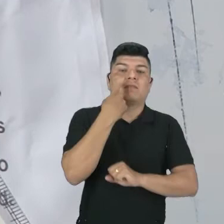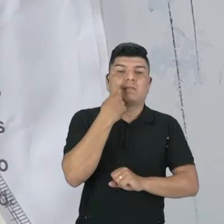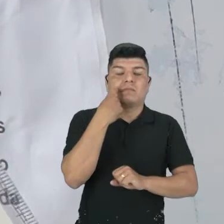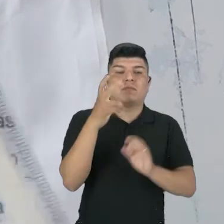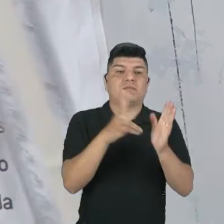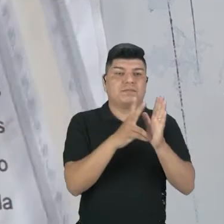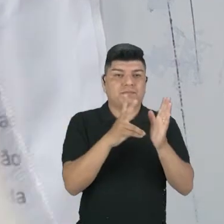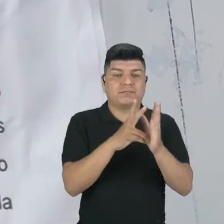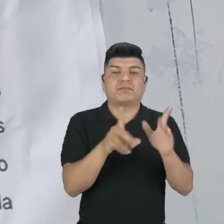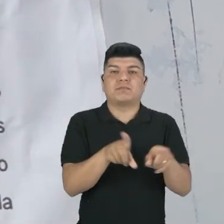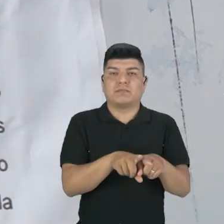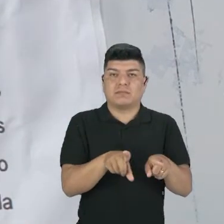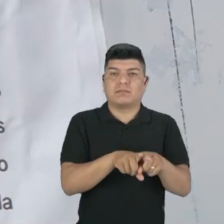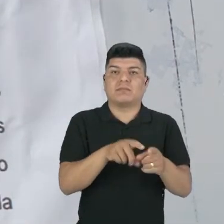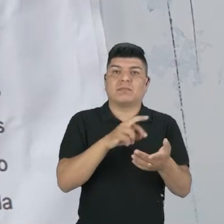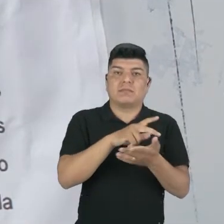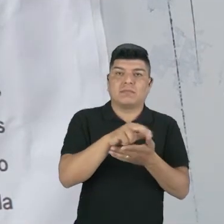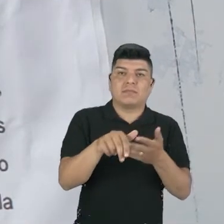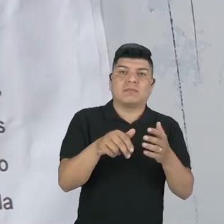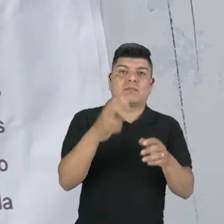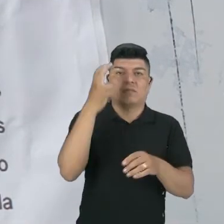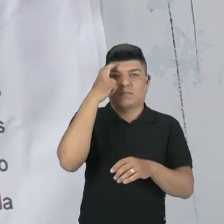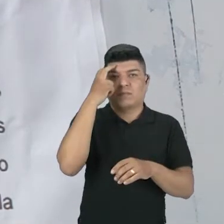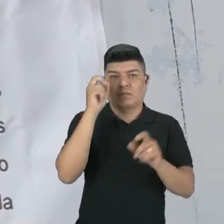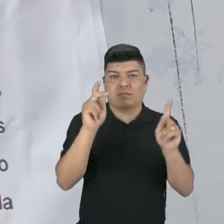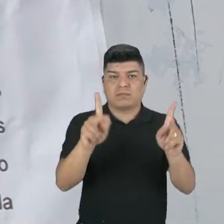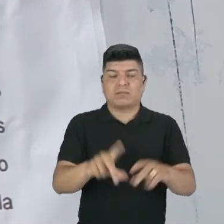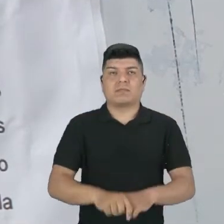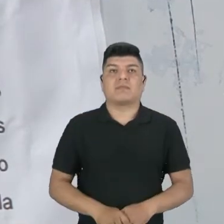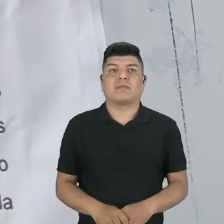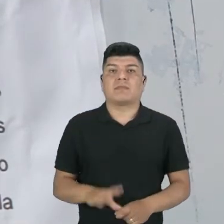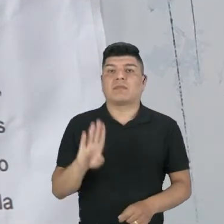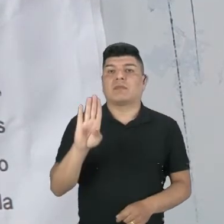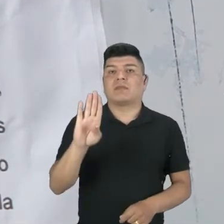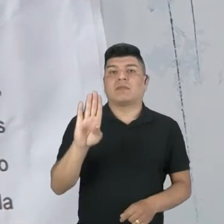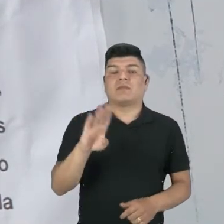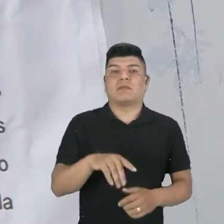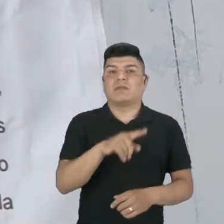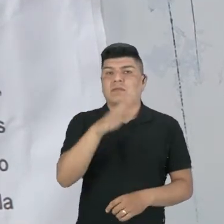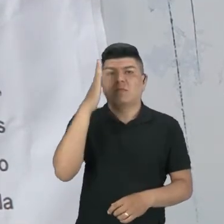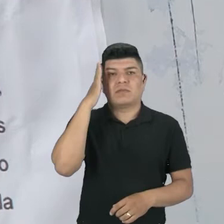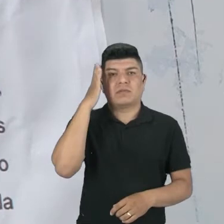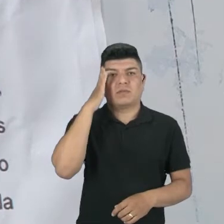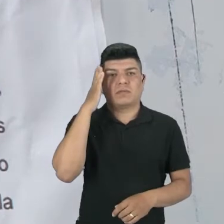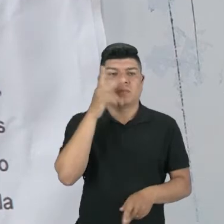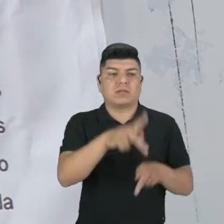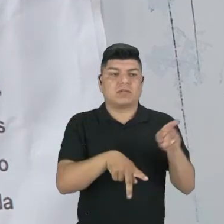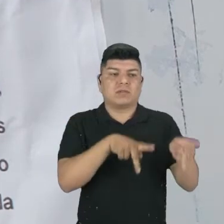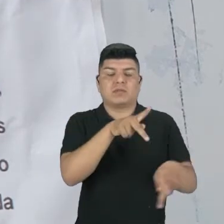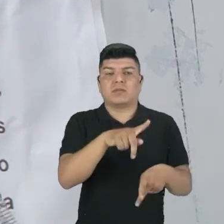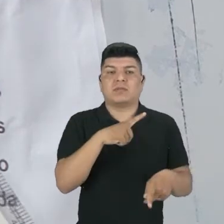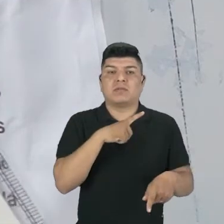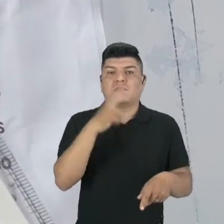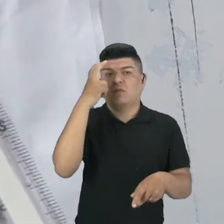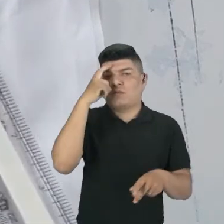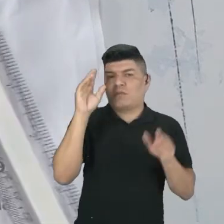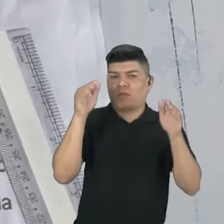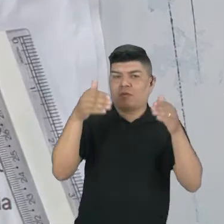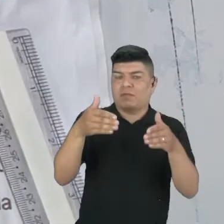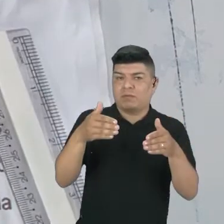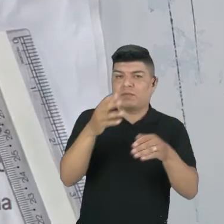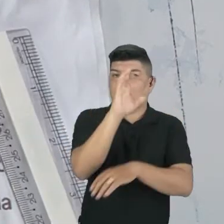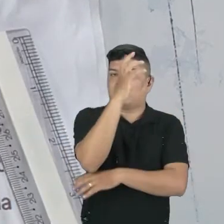também, tá? Tem uma diversidade cultural ali. B. Você sabia que esses povos tinham uma cultura voltada